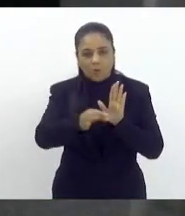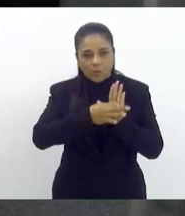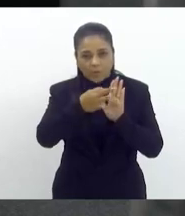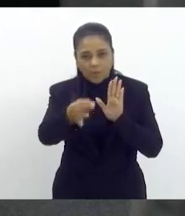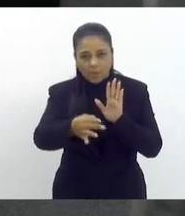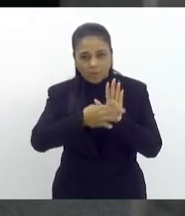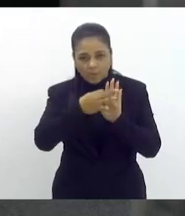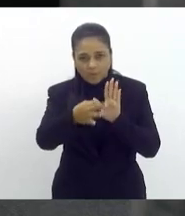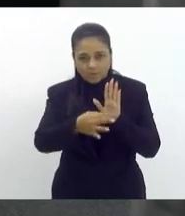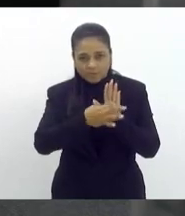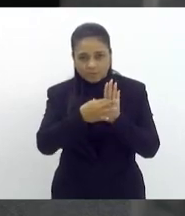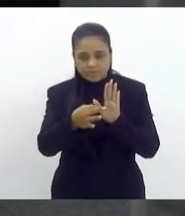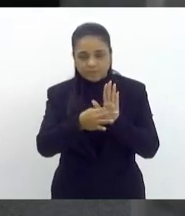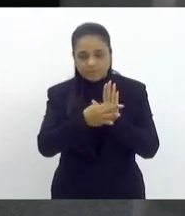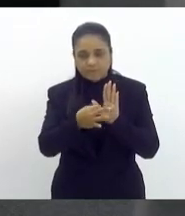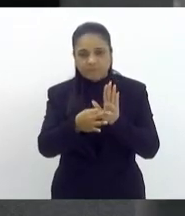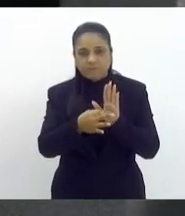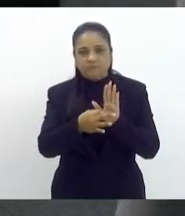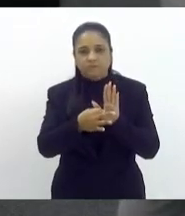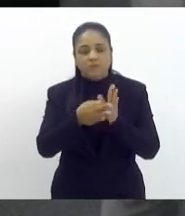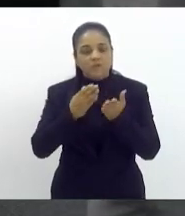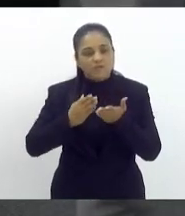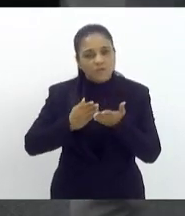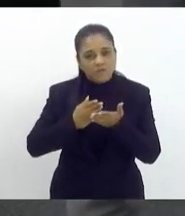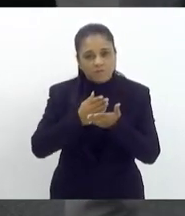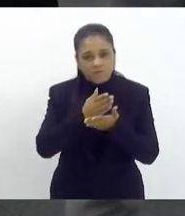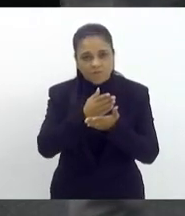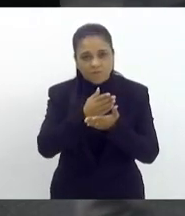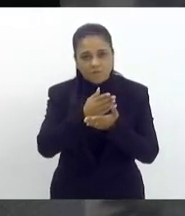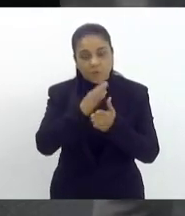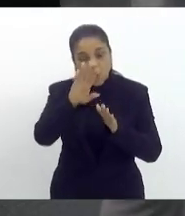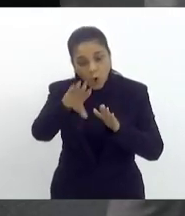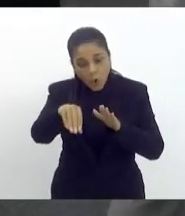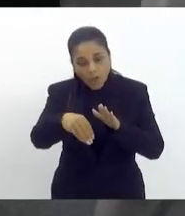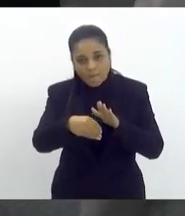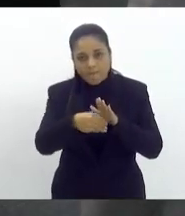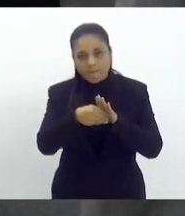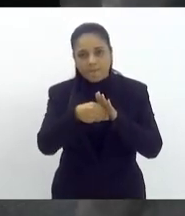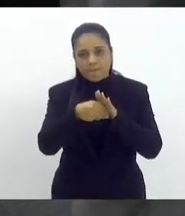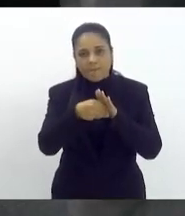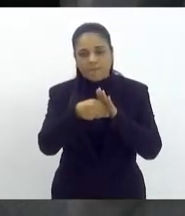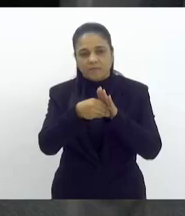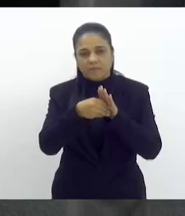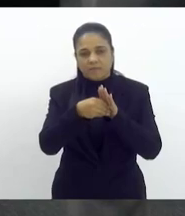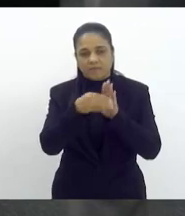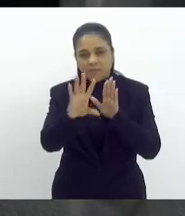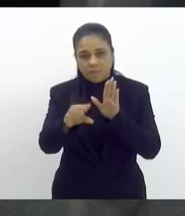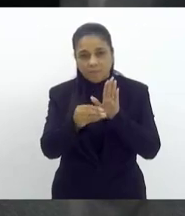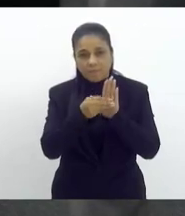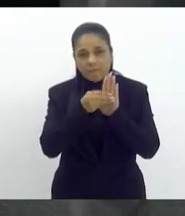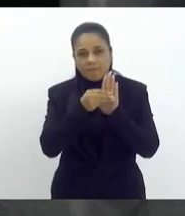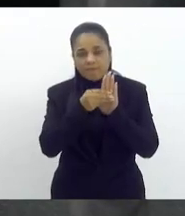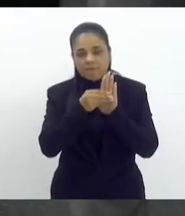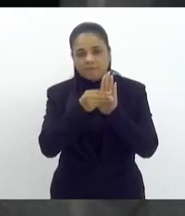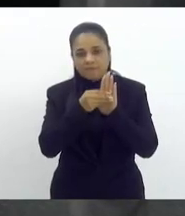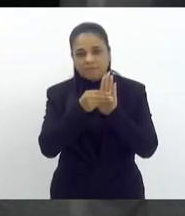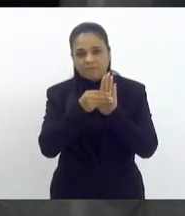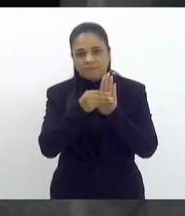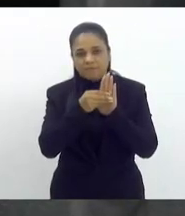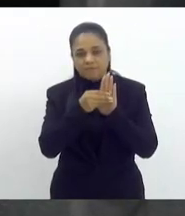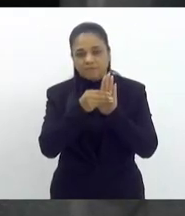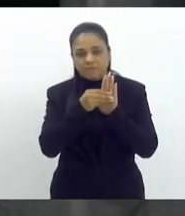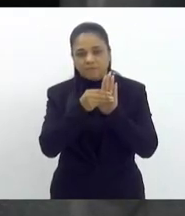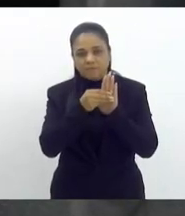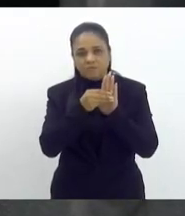de ambos é favorável com emendas no plural Porque tem uma